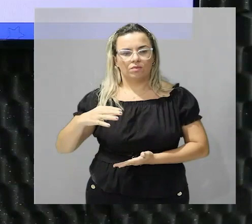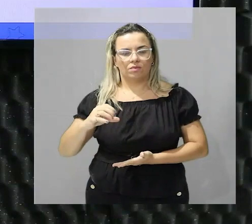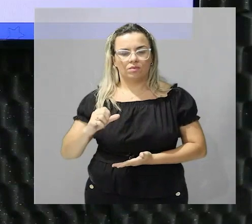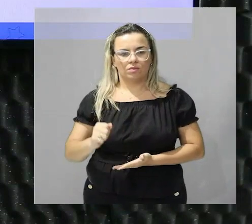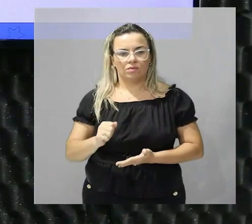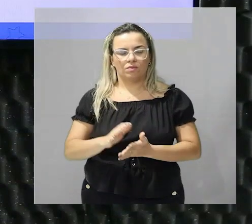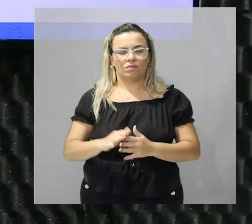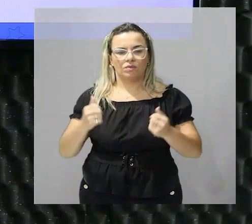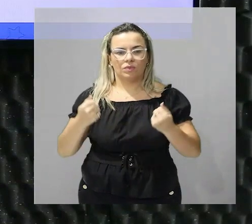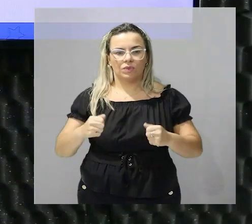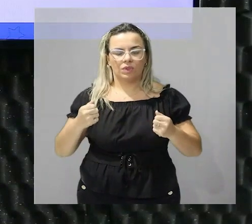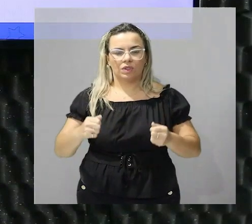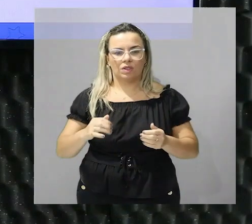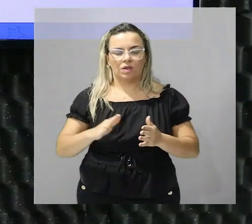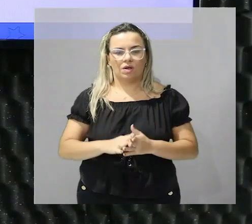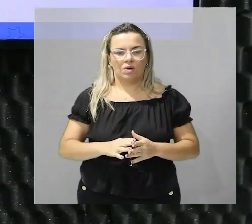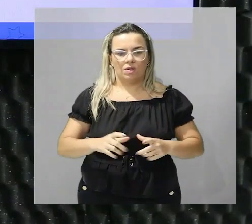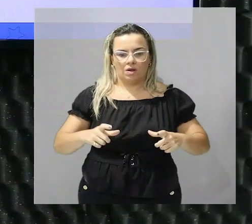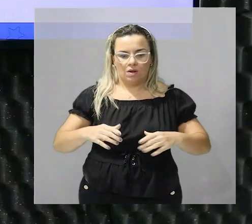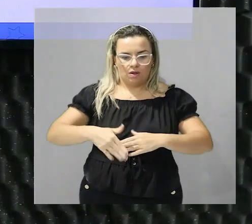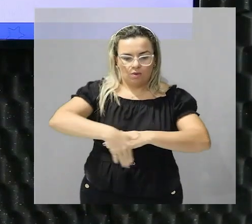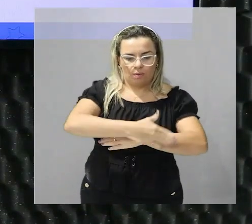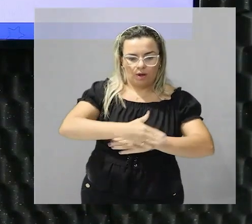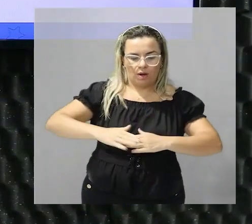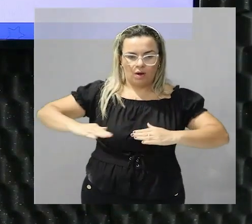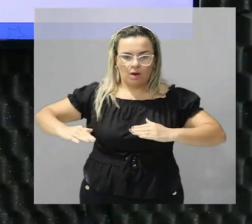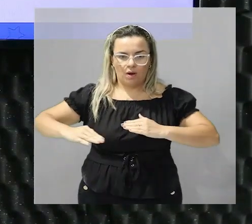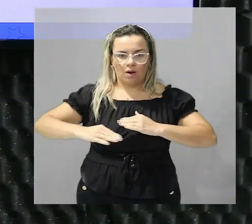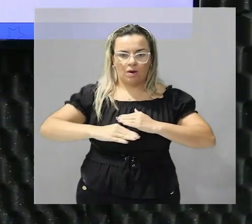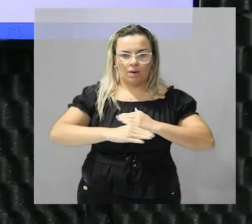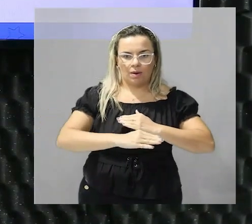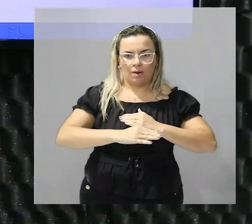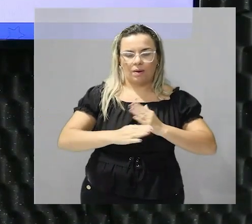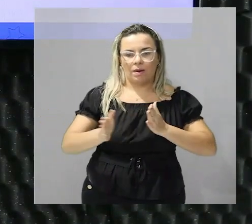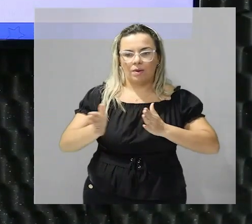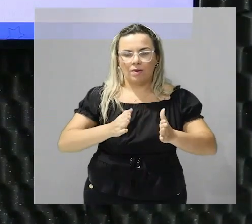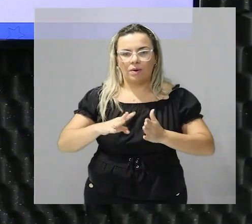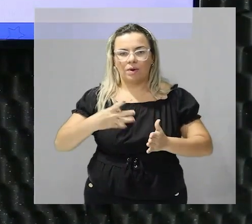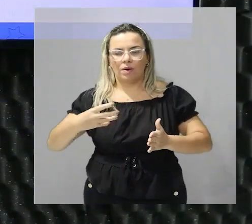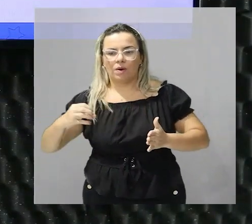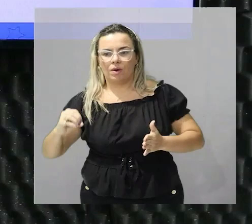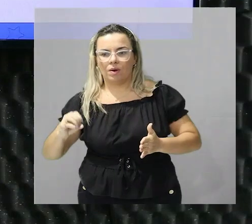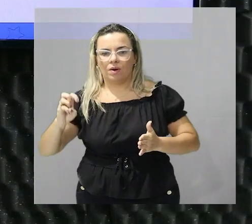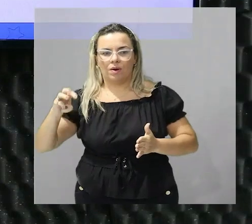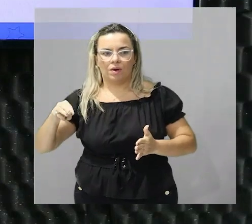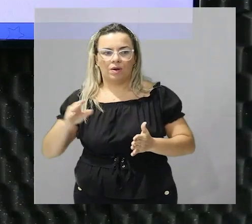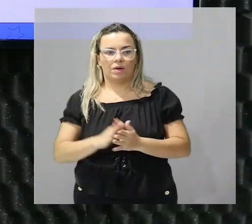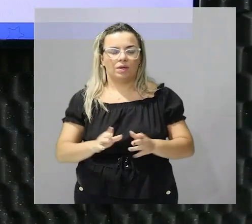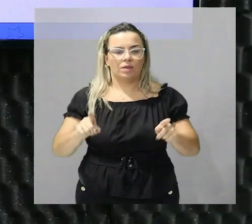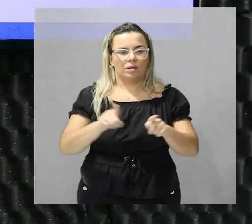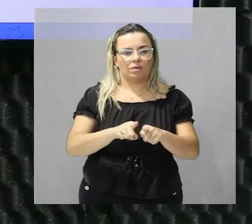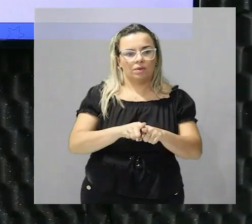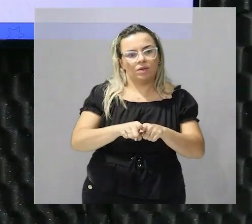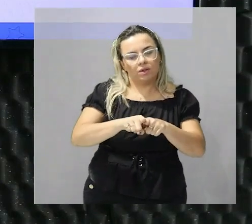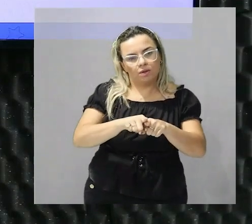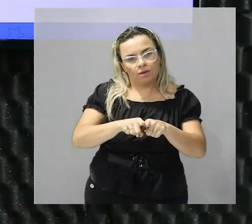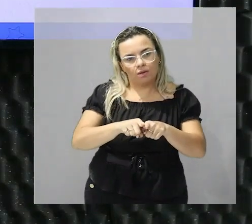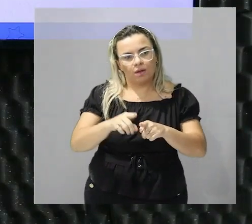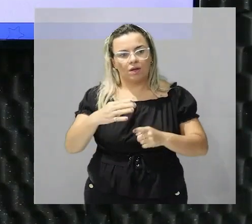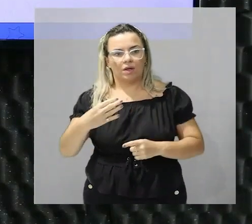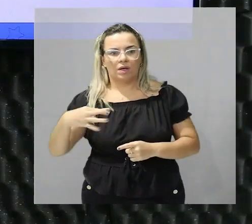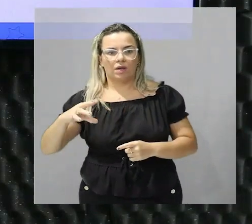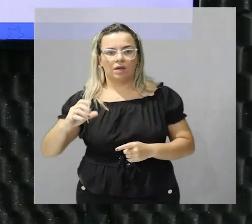Lucas precisa estacionar o carro pelo período de 40 minutos e sua irmã, Clara, também precisa